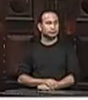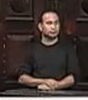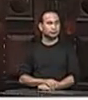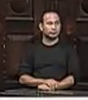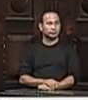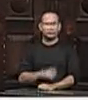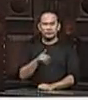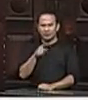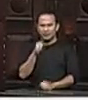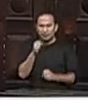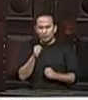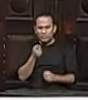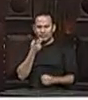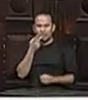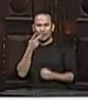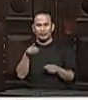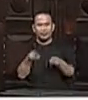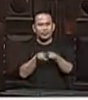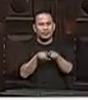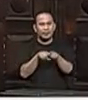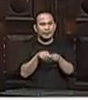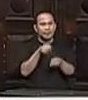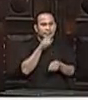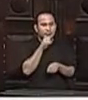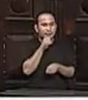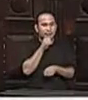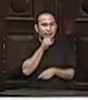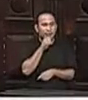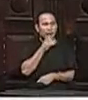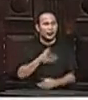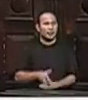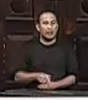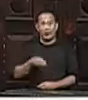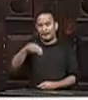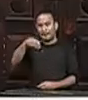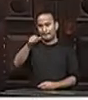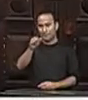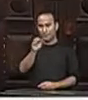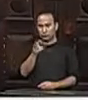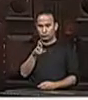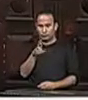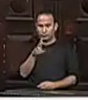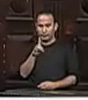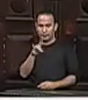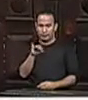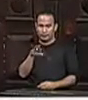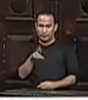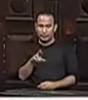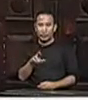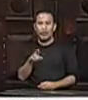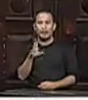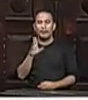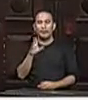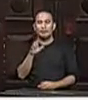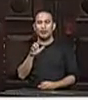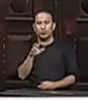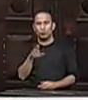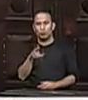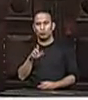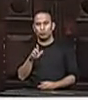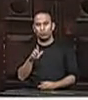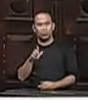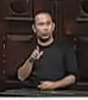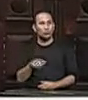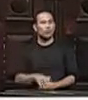aí você pode citar, por exemplo, clubes como o próprio Madureira, Bangu e tantos outros